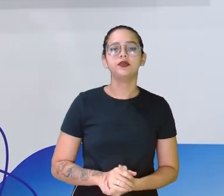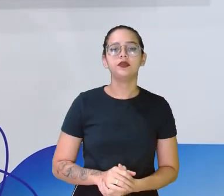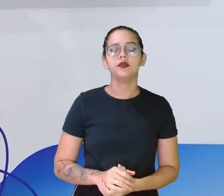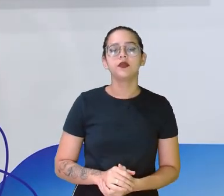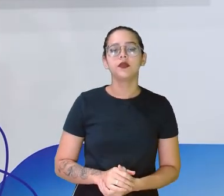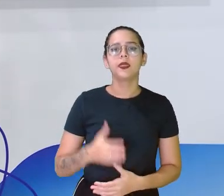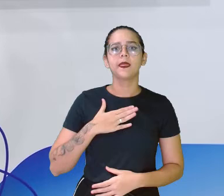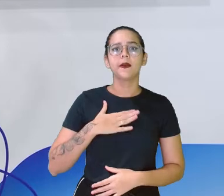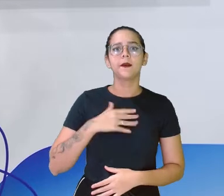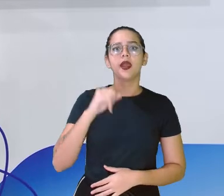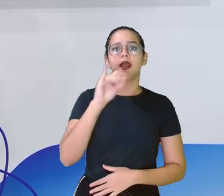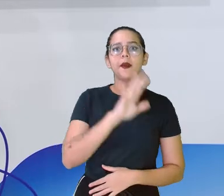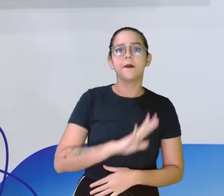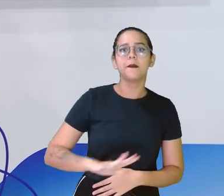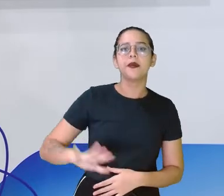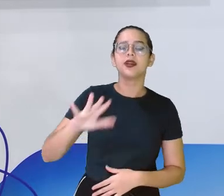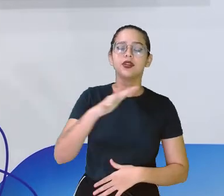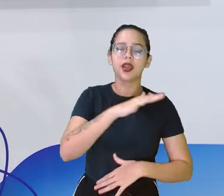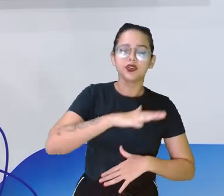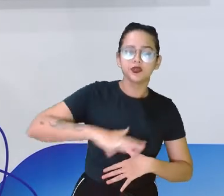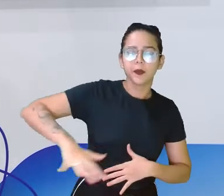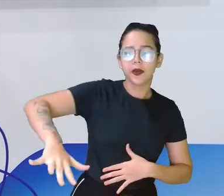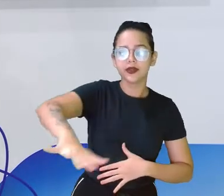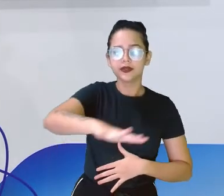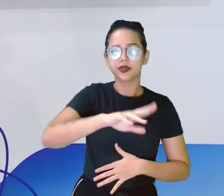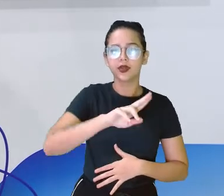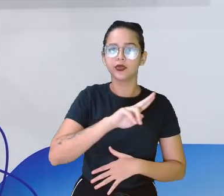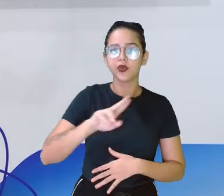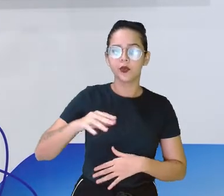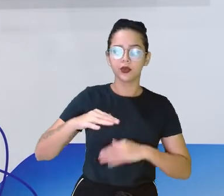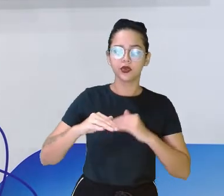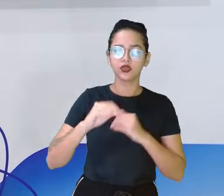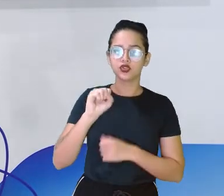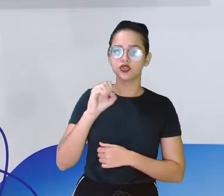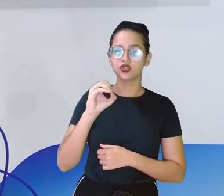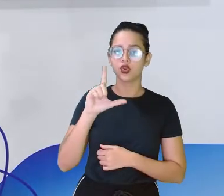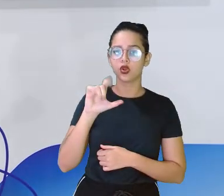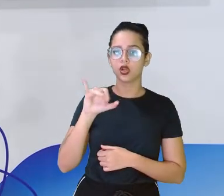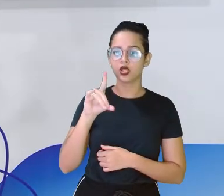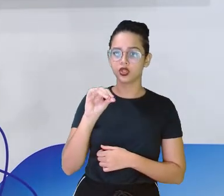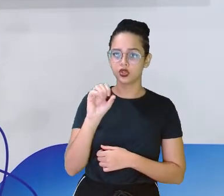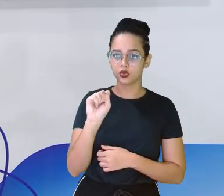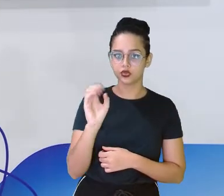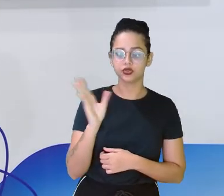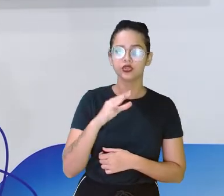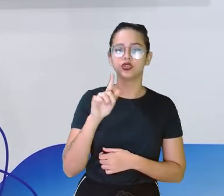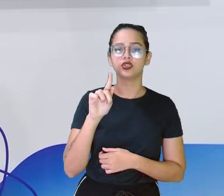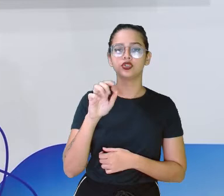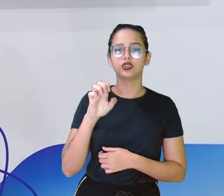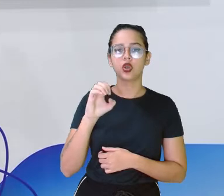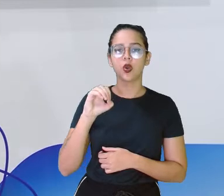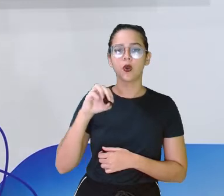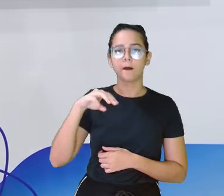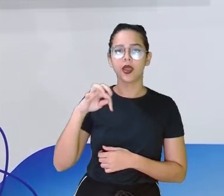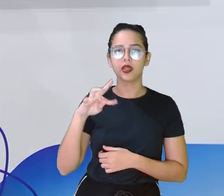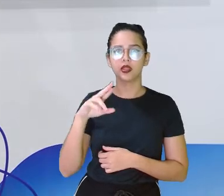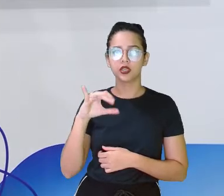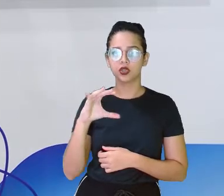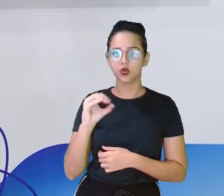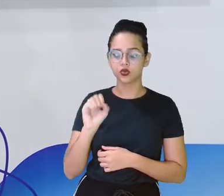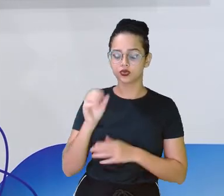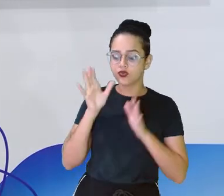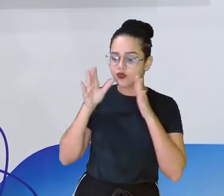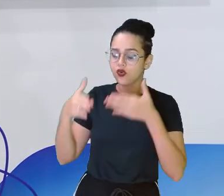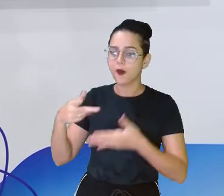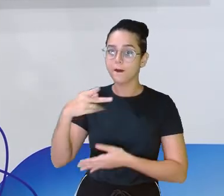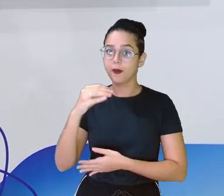figuras espaciais, que a gente conhece como sólidos geométricos, e estamos focadas em poliedros, são